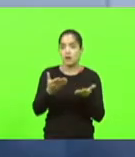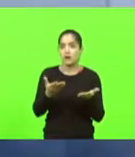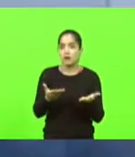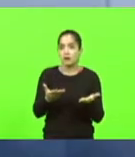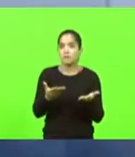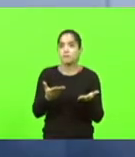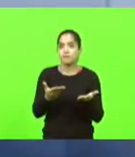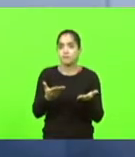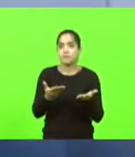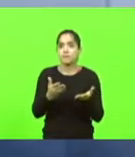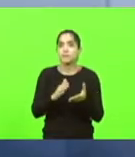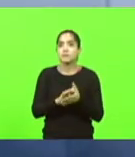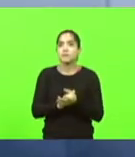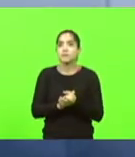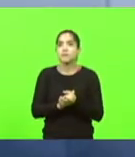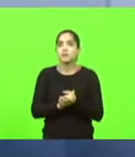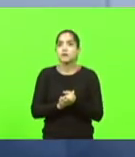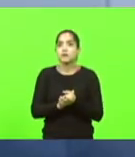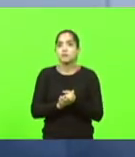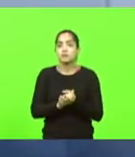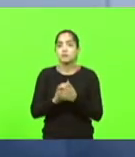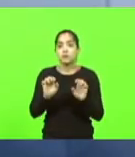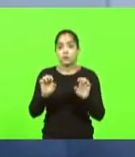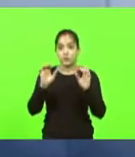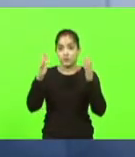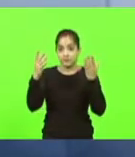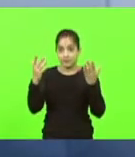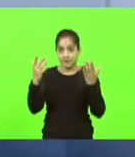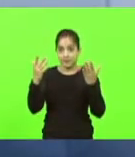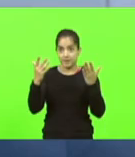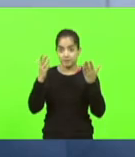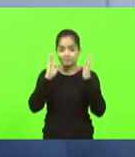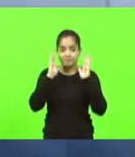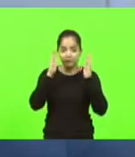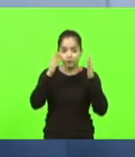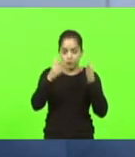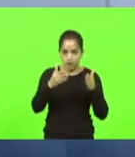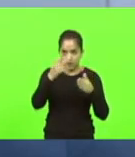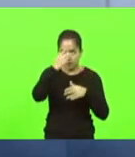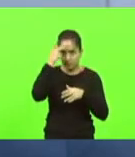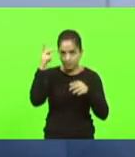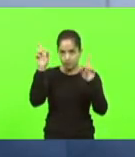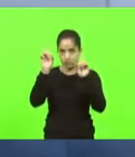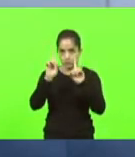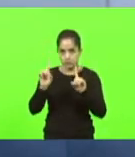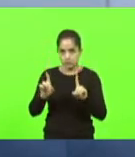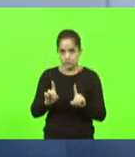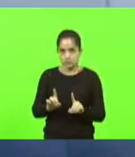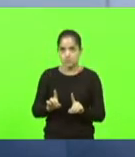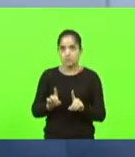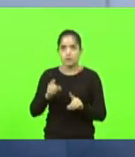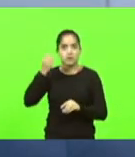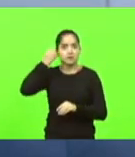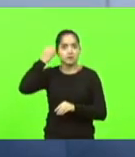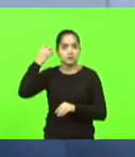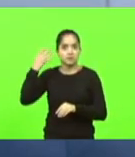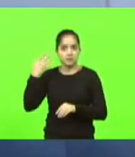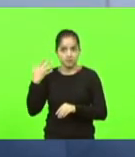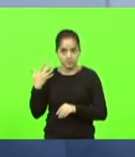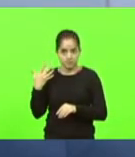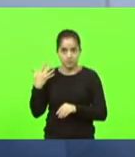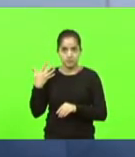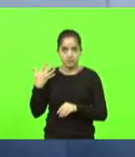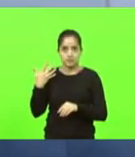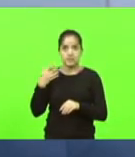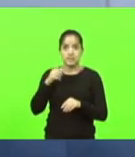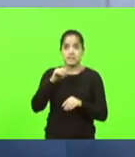estamos num evento aqui direcionado a pessoas com deficiência também, faço rapidamente minha auto-audiodescrição, se alguém